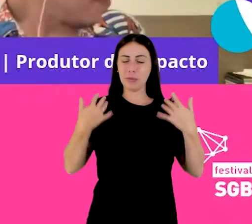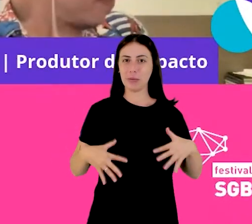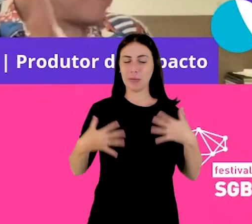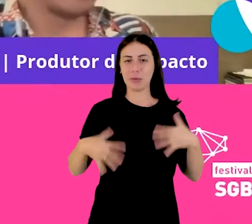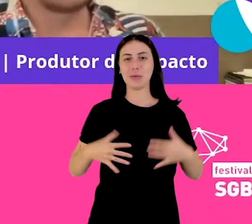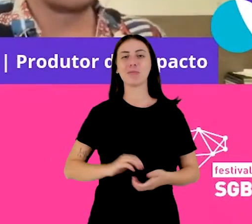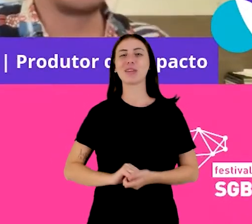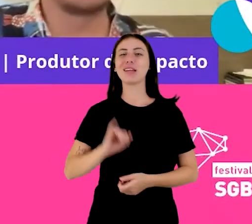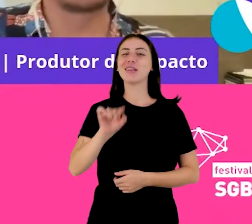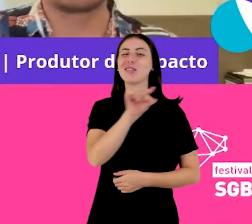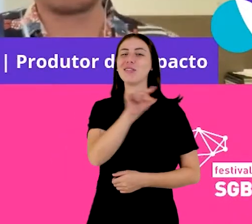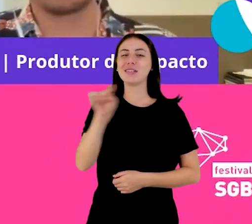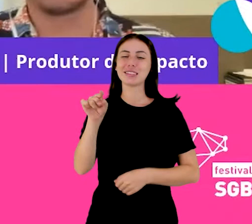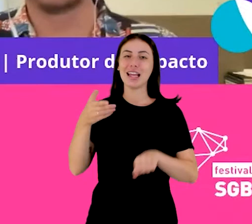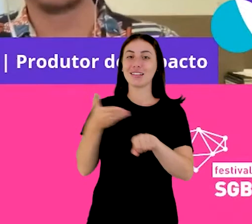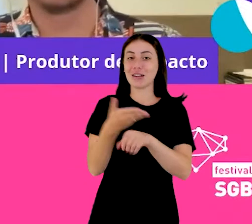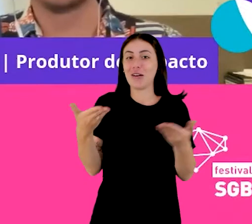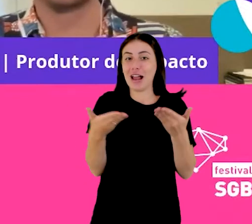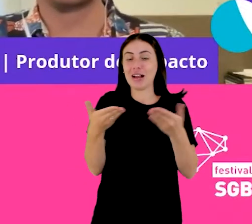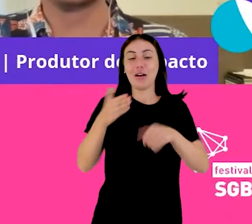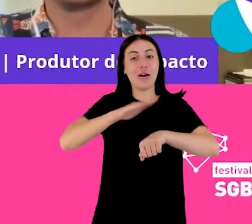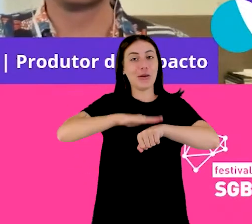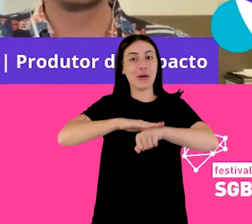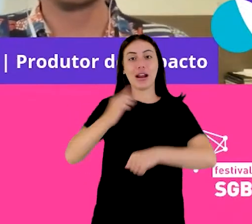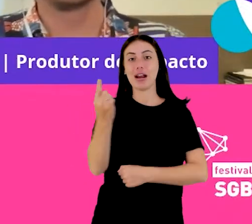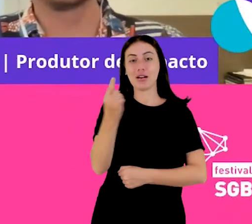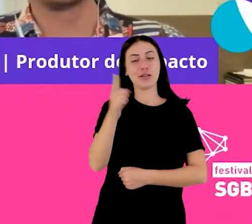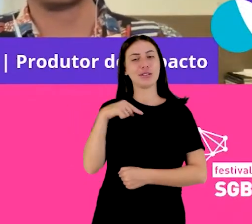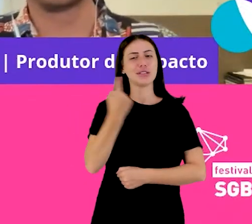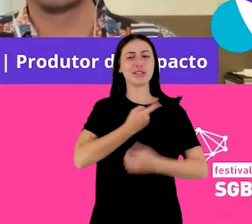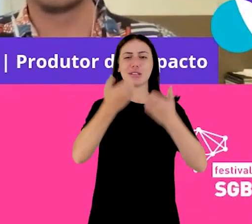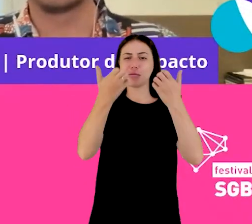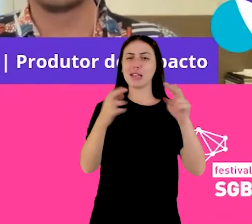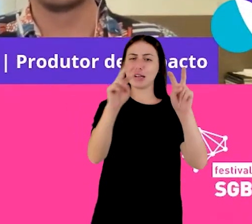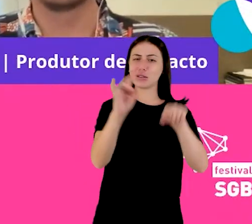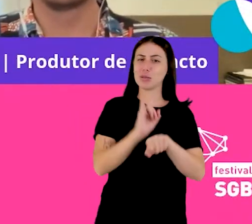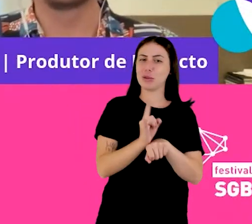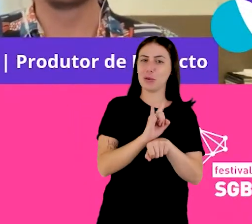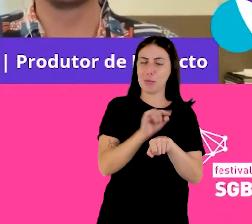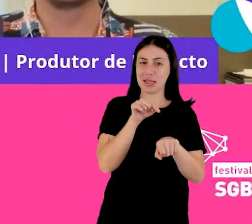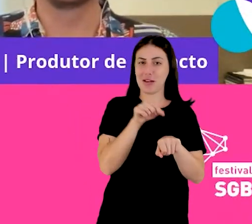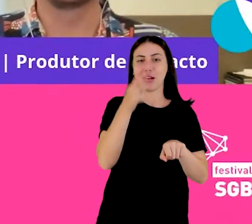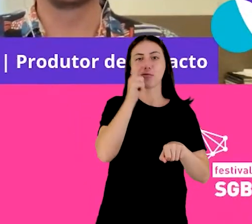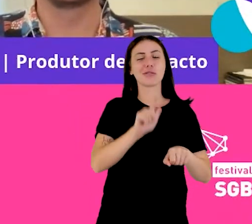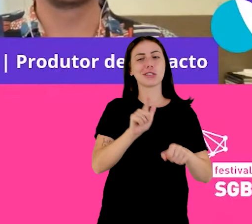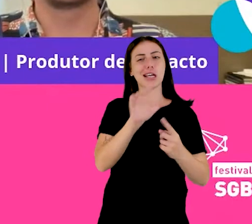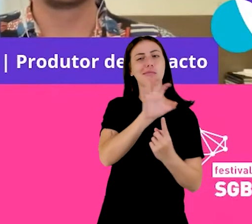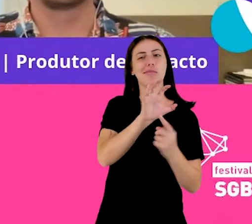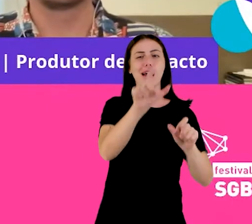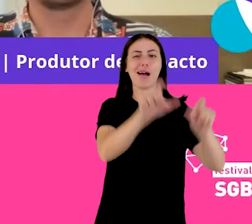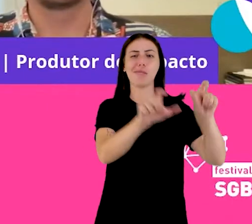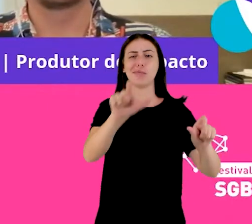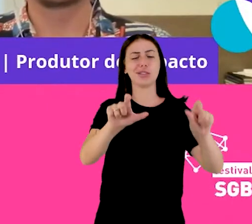Bom, para quem entrou agora às 11, só para resumir, a gente está falando sobre documentários que têm o potencial de mobilizar pessoas para